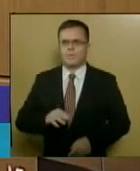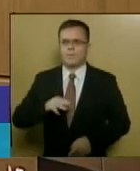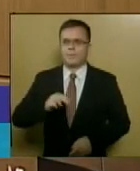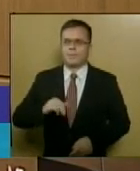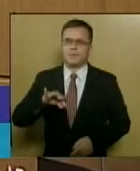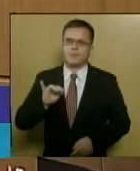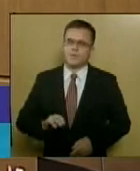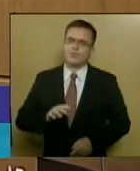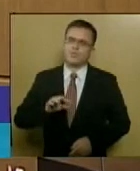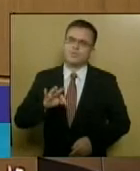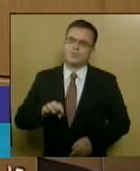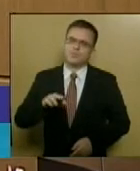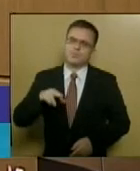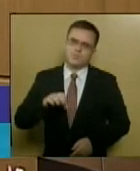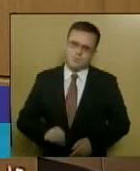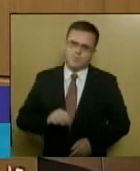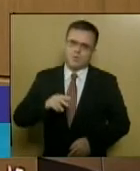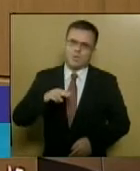e Tororó,